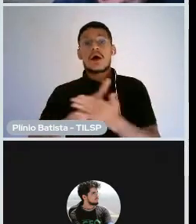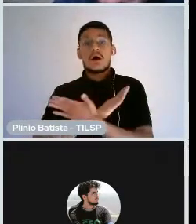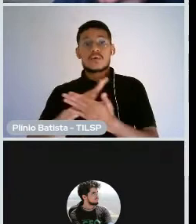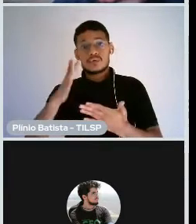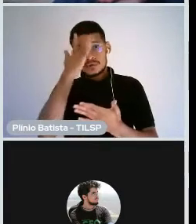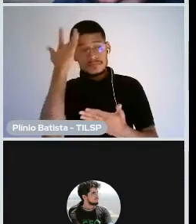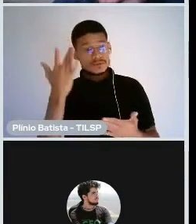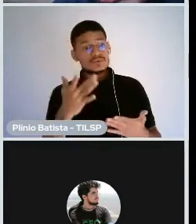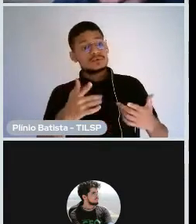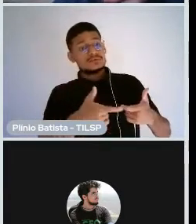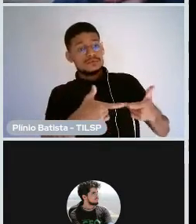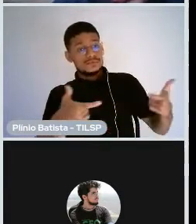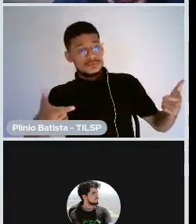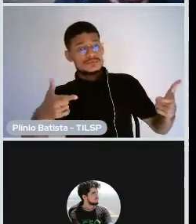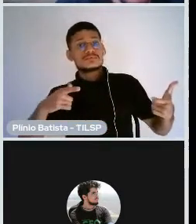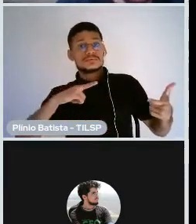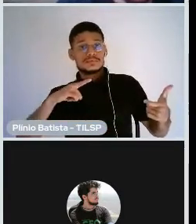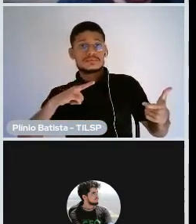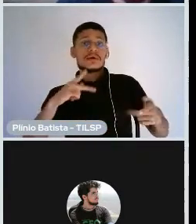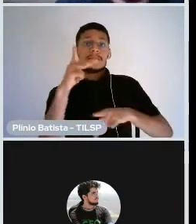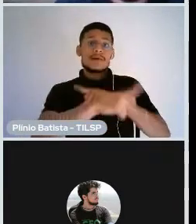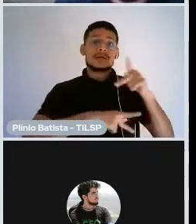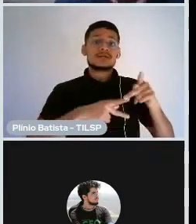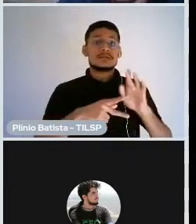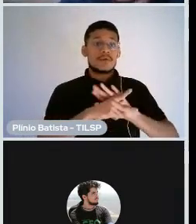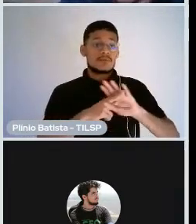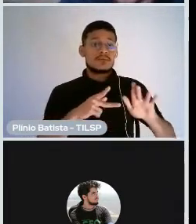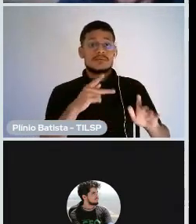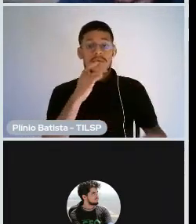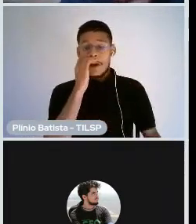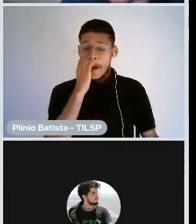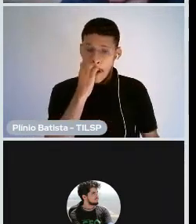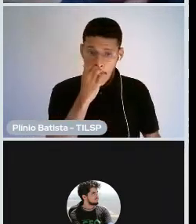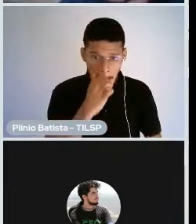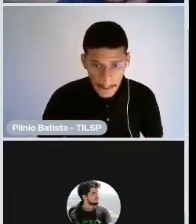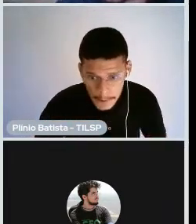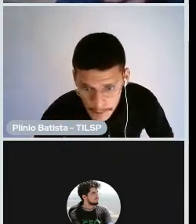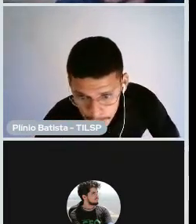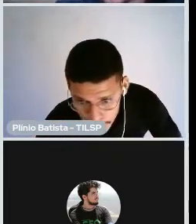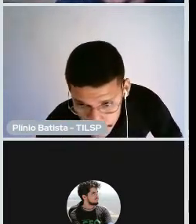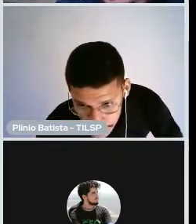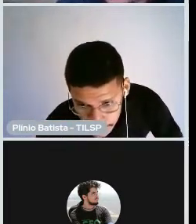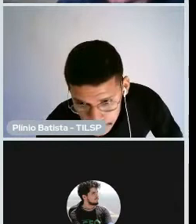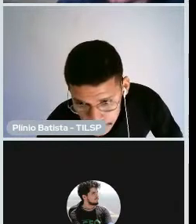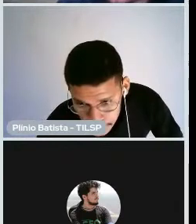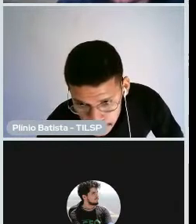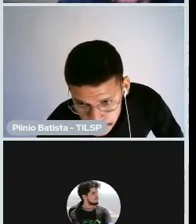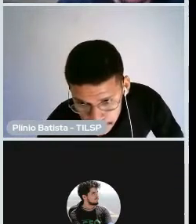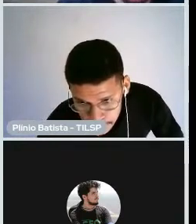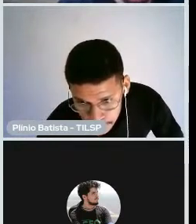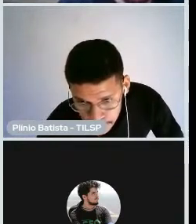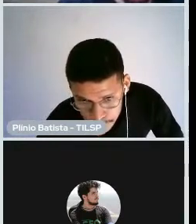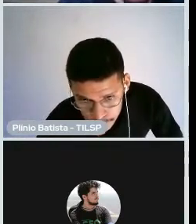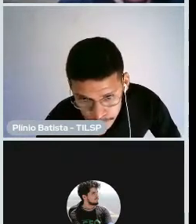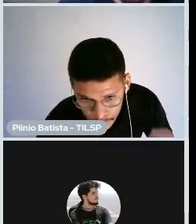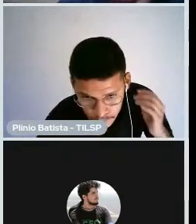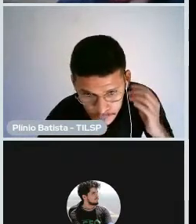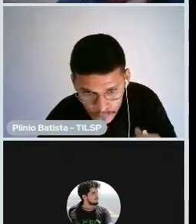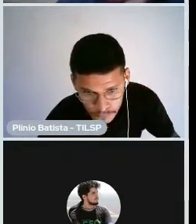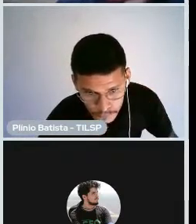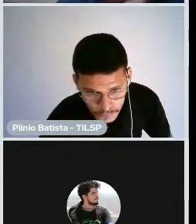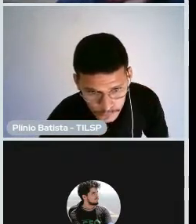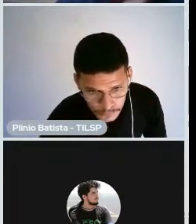densidade demográfica são considerados países muito povoados. Como a gente viu aqui, esses países que a gente tem como exemplo, Mônaco,